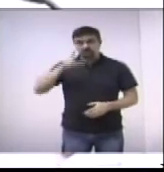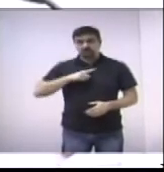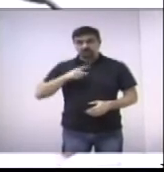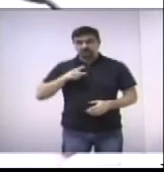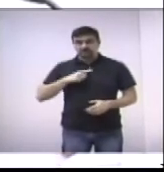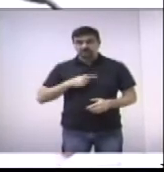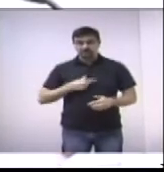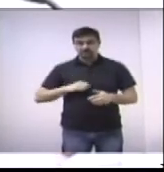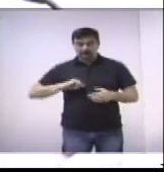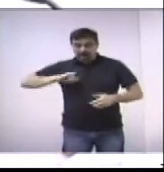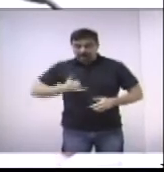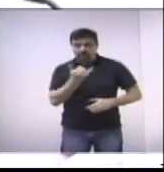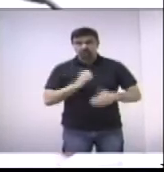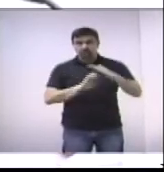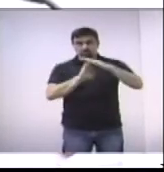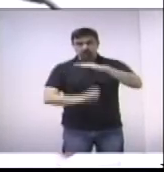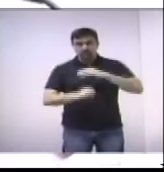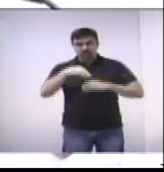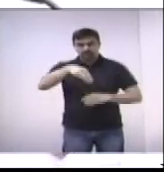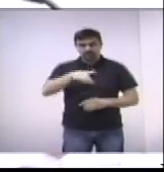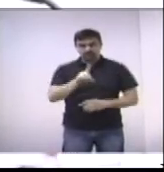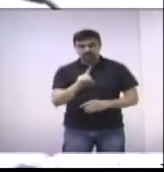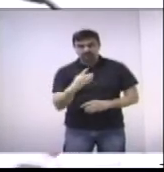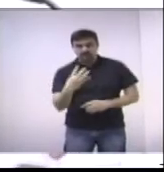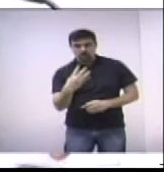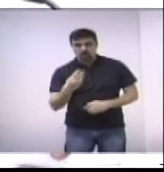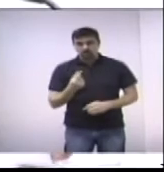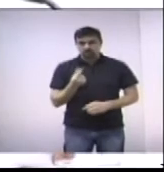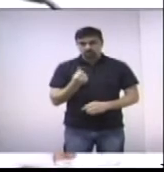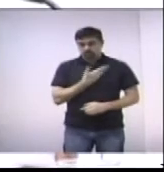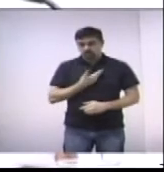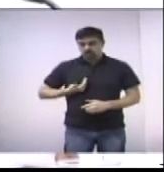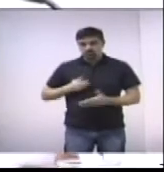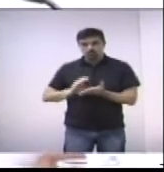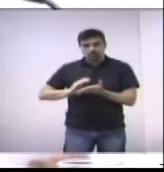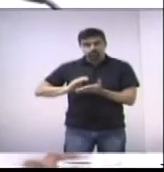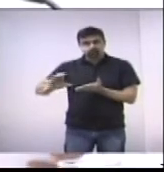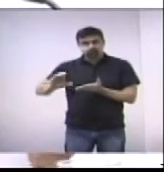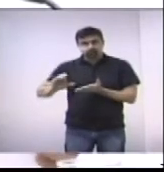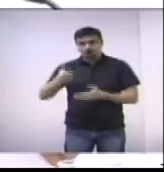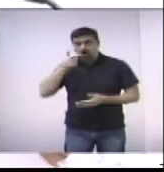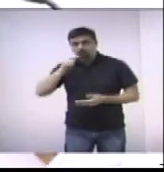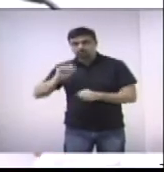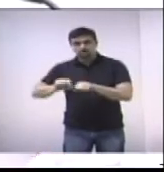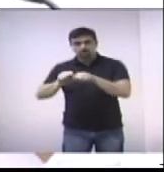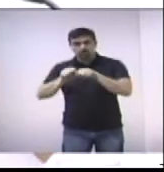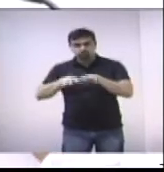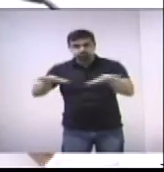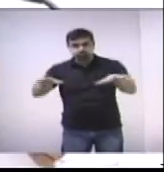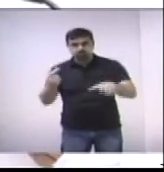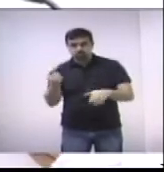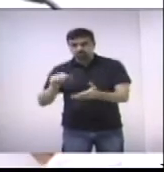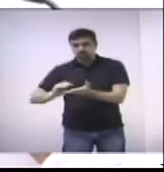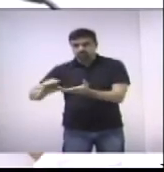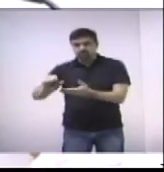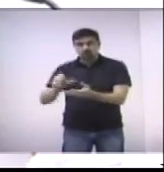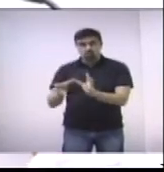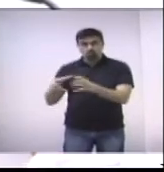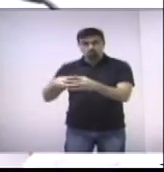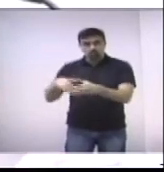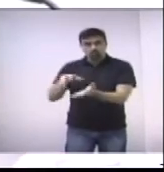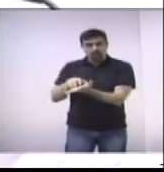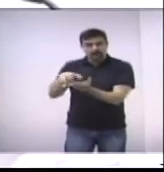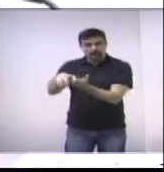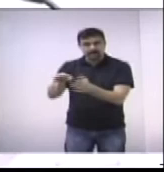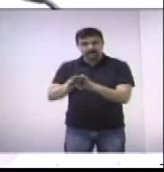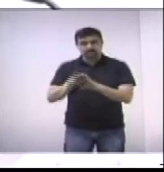tese a MD4 como intermediária para o dinheiro da Prefeitura de Paulínia chegasse para as escolas de samba, Unidos do Joaranha,